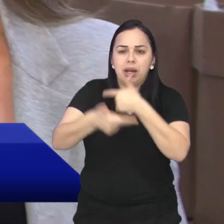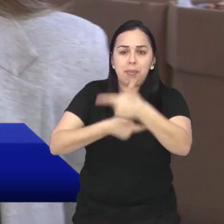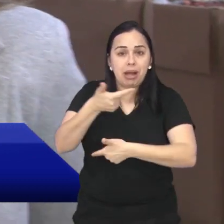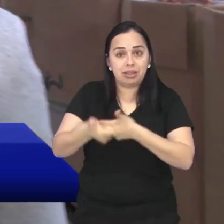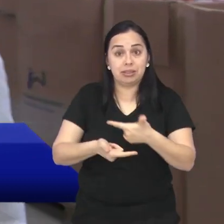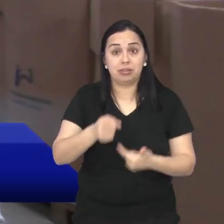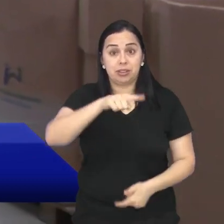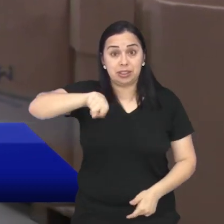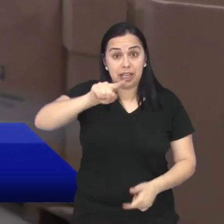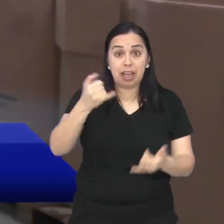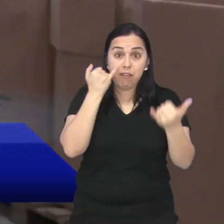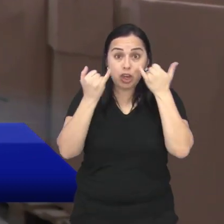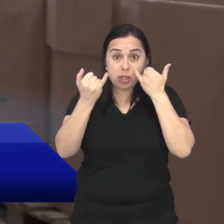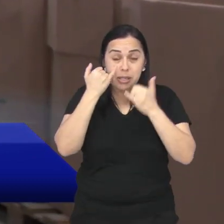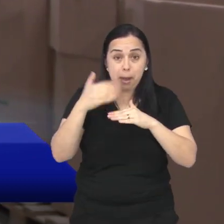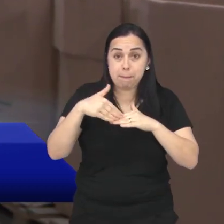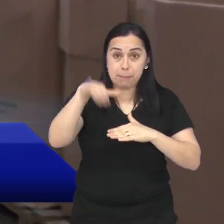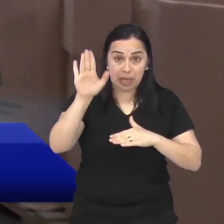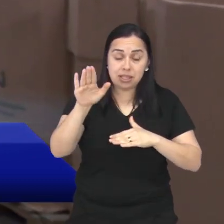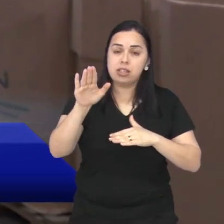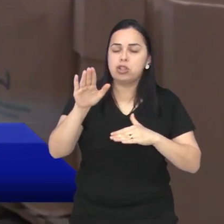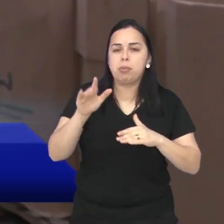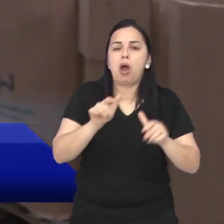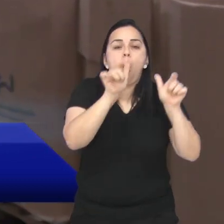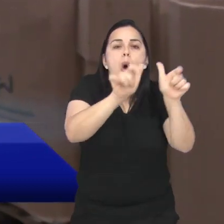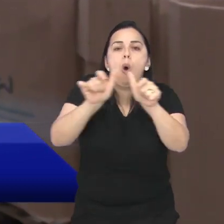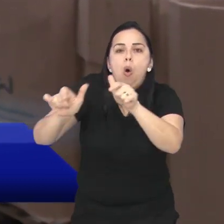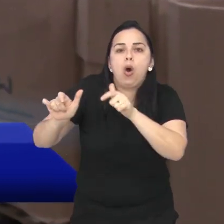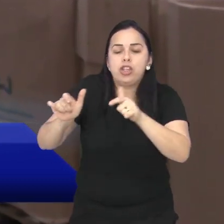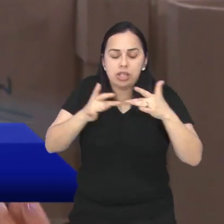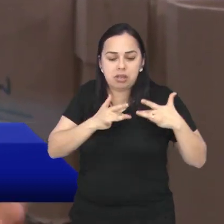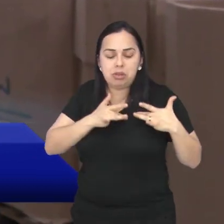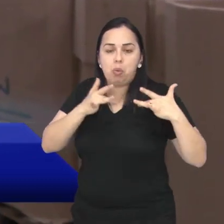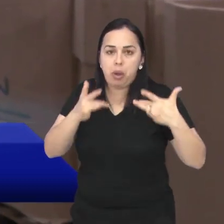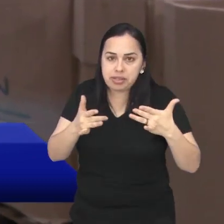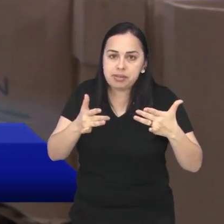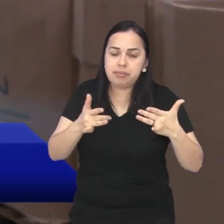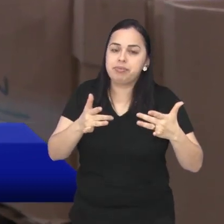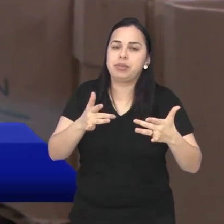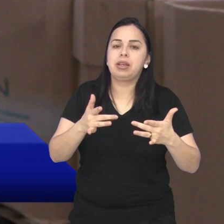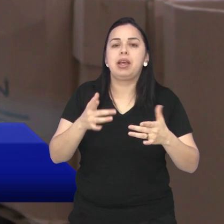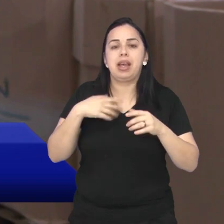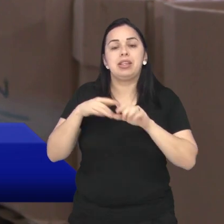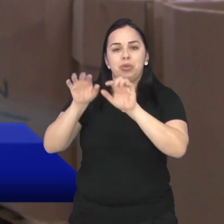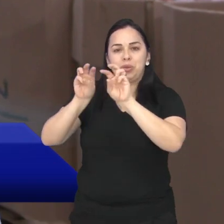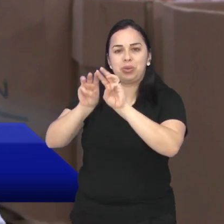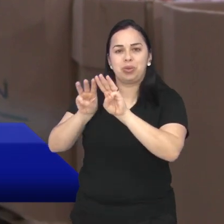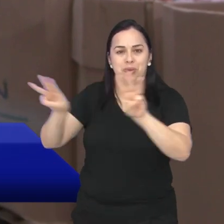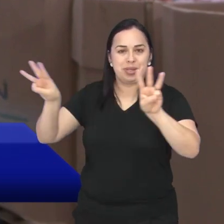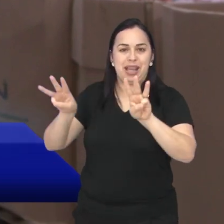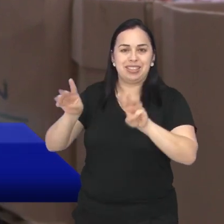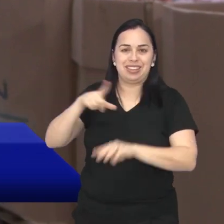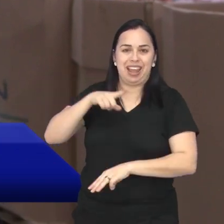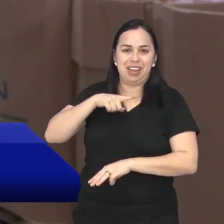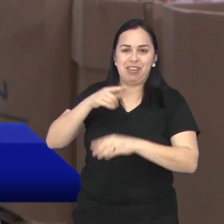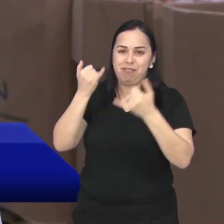bom trabalho para vocês. Quem quiser mais informações sobre os pontos de coleta, é só buscar lá no